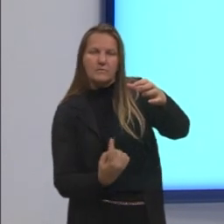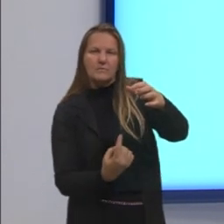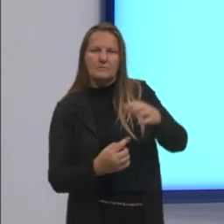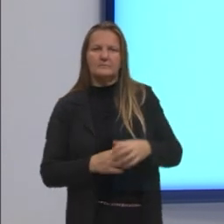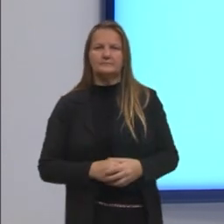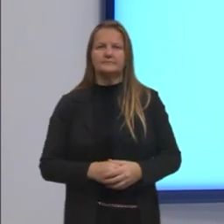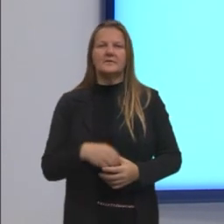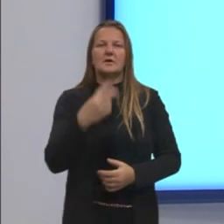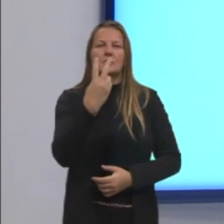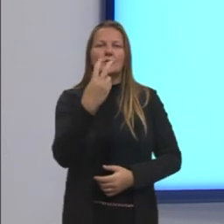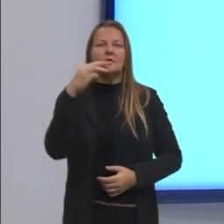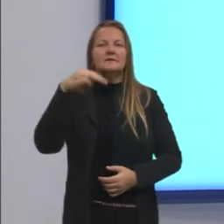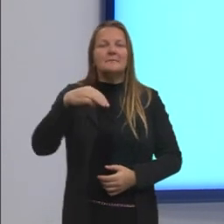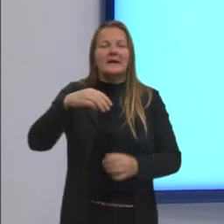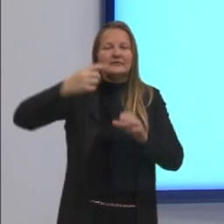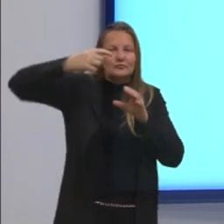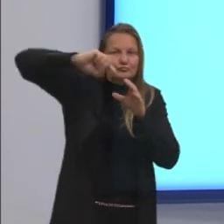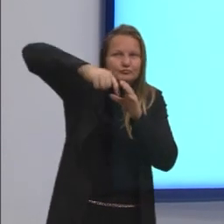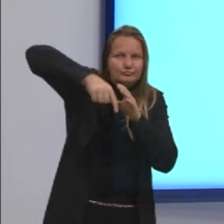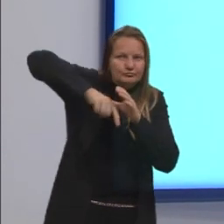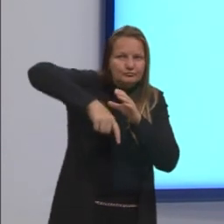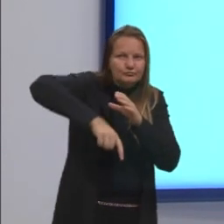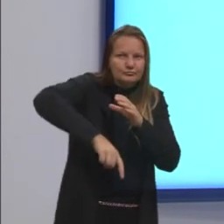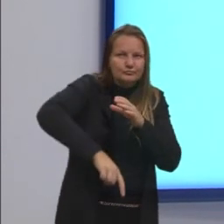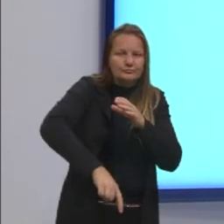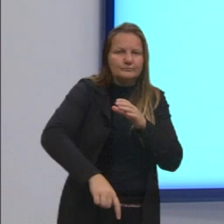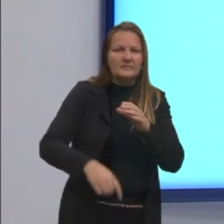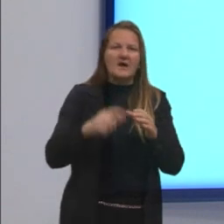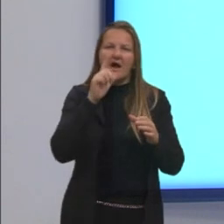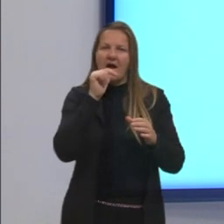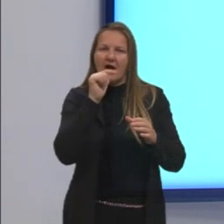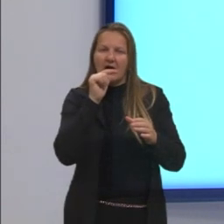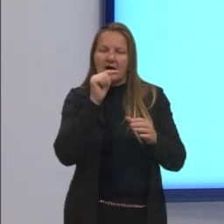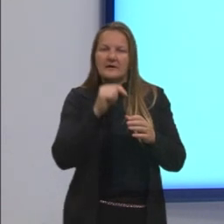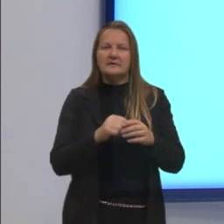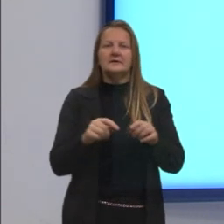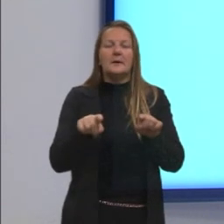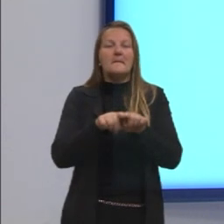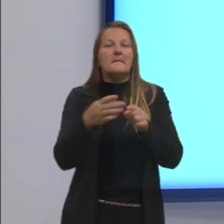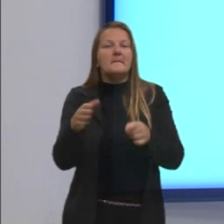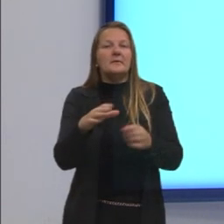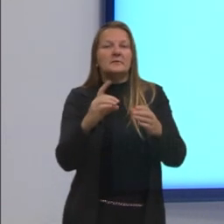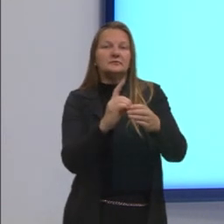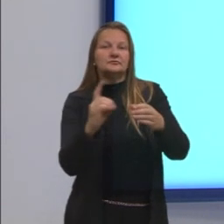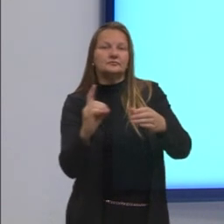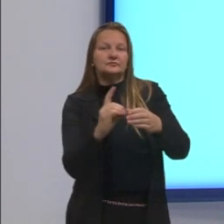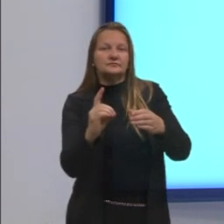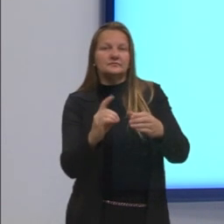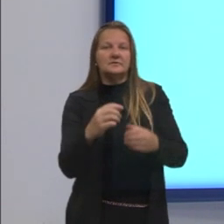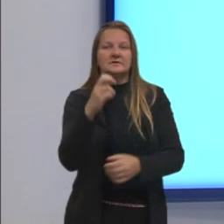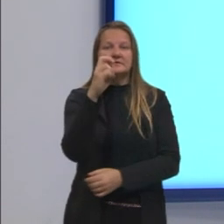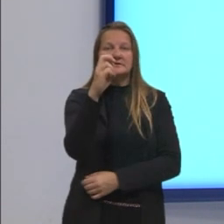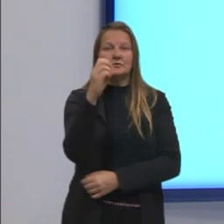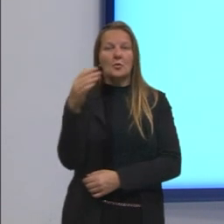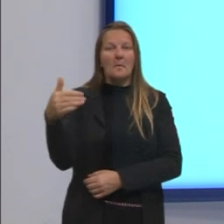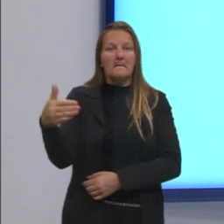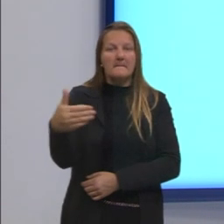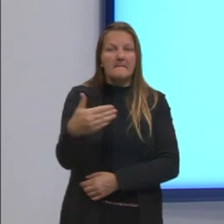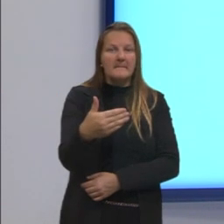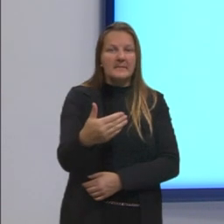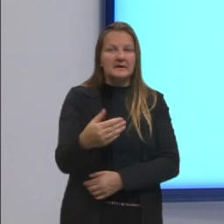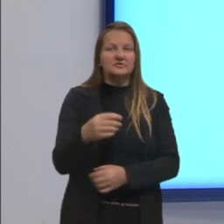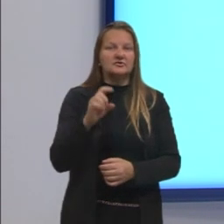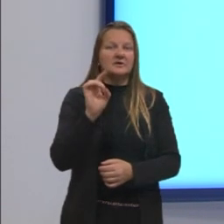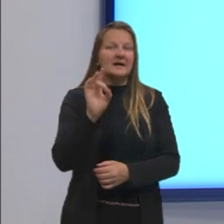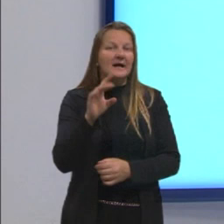dois metros de profundidade e ser dimensionado de forma comportar Cinco Peixes para